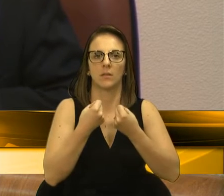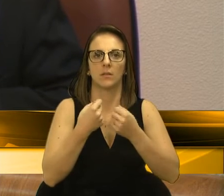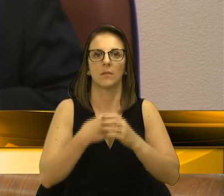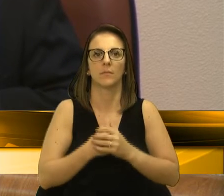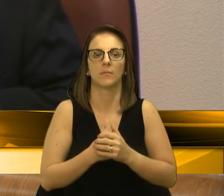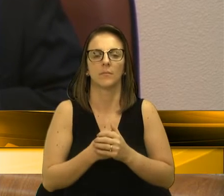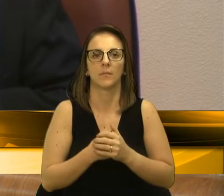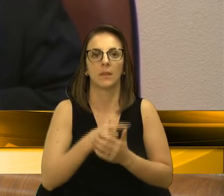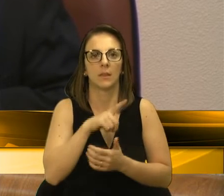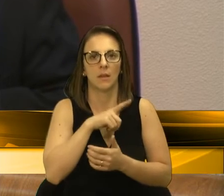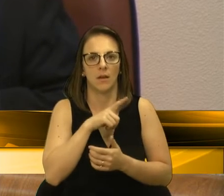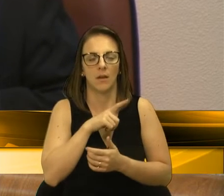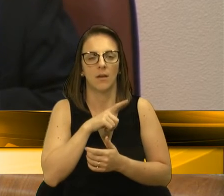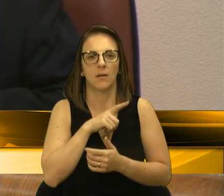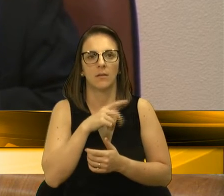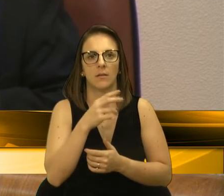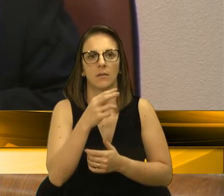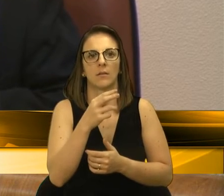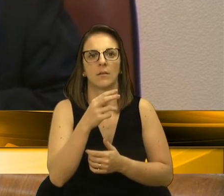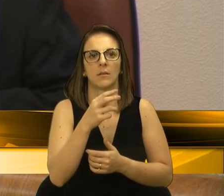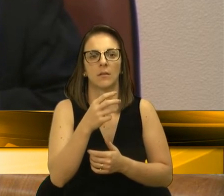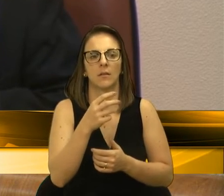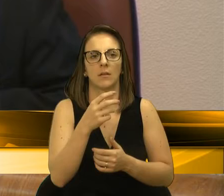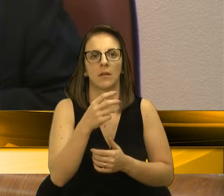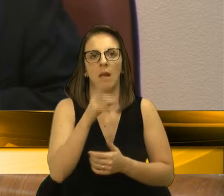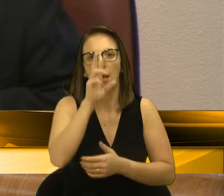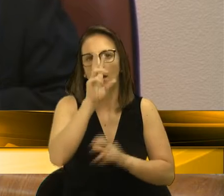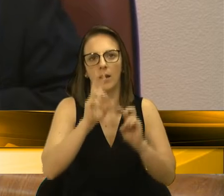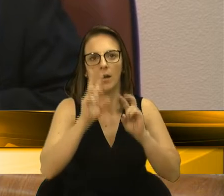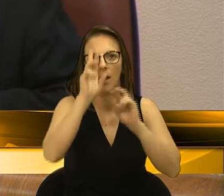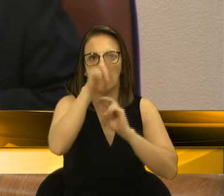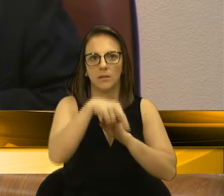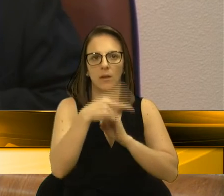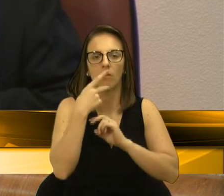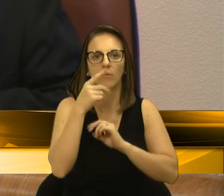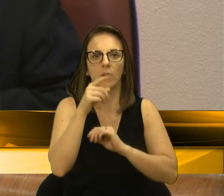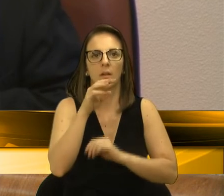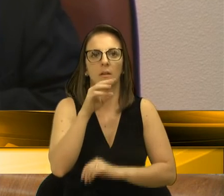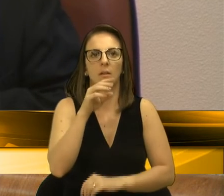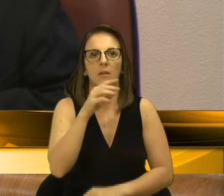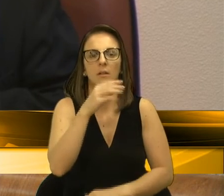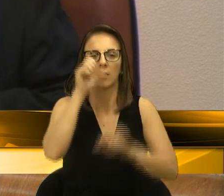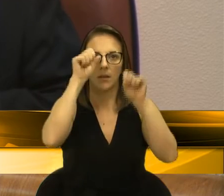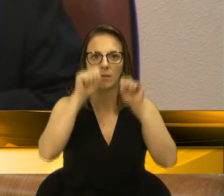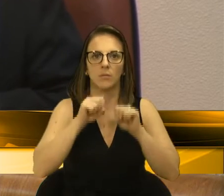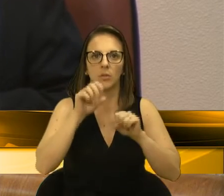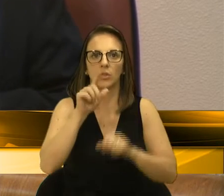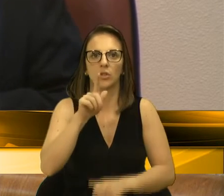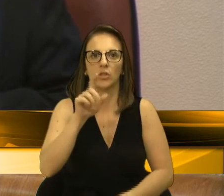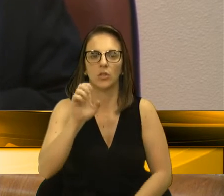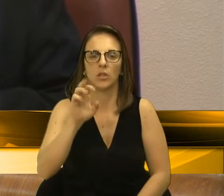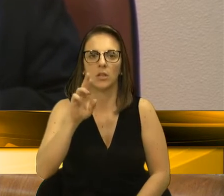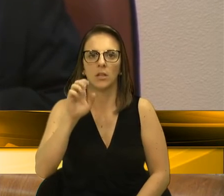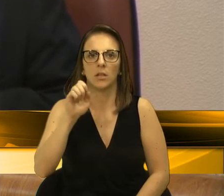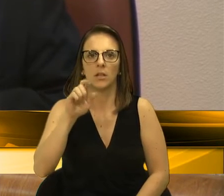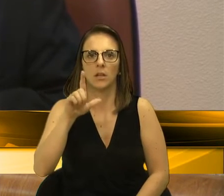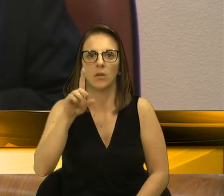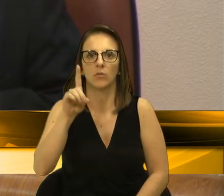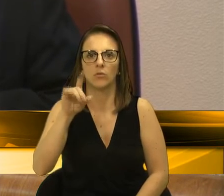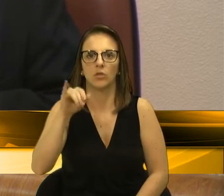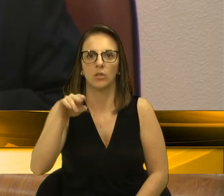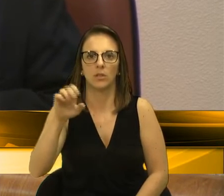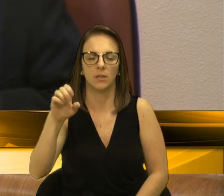de razões finais, assina que a testemunha Geraldine Golo, procuradora-geral adjunta, afirmou ser,